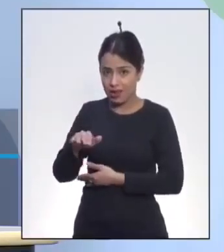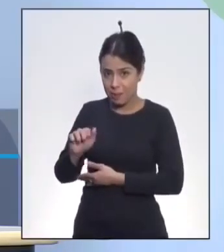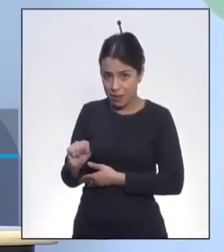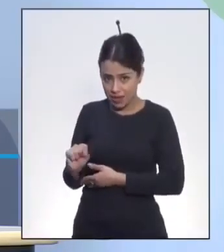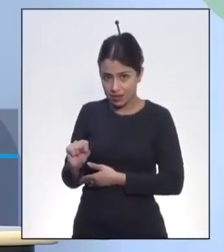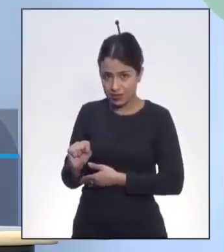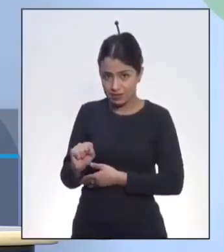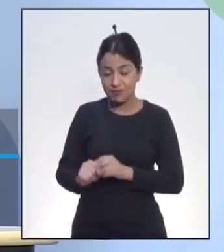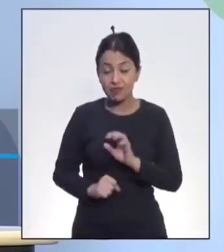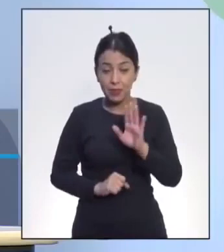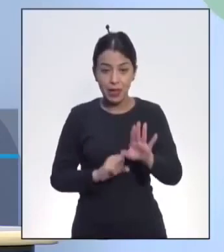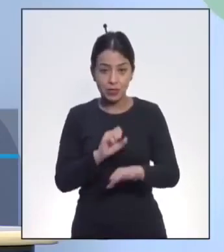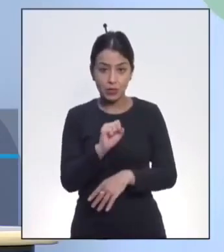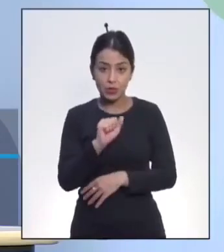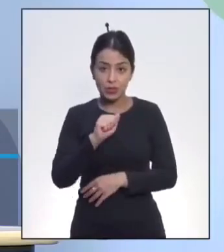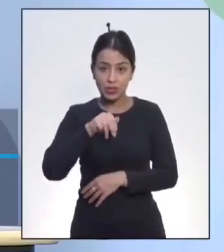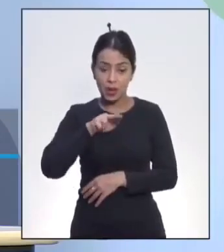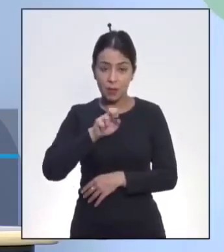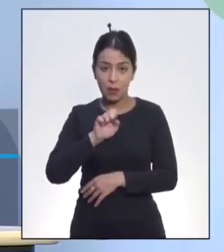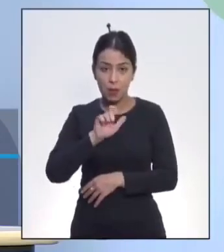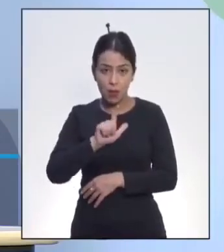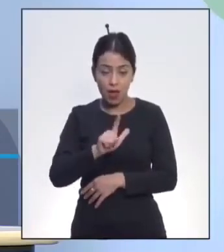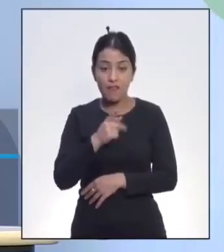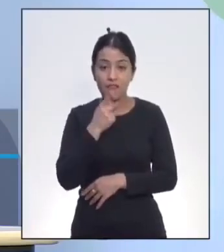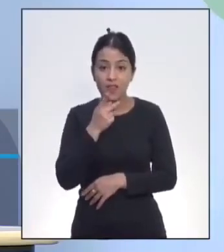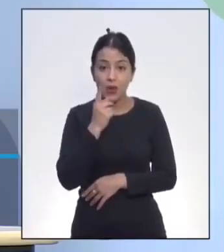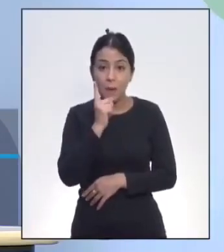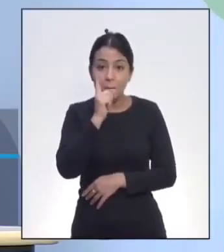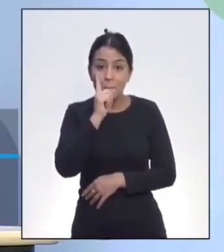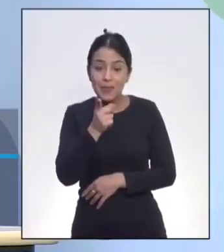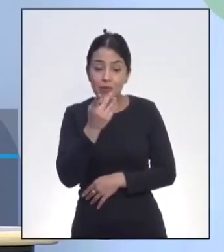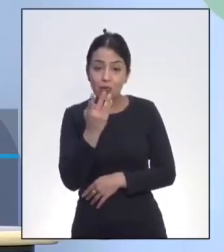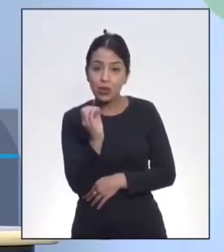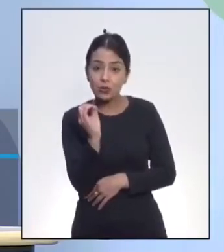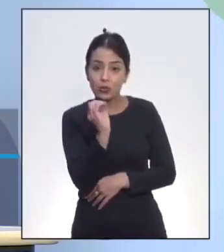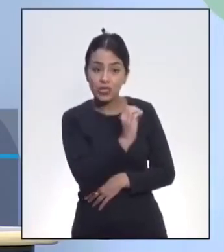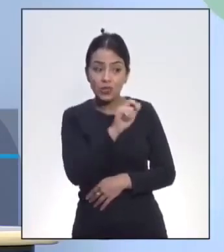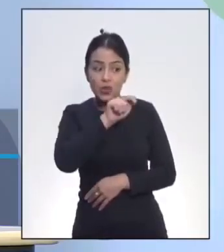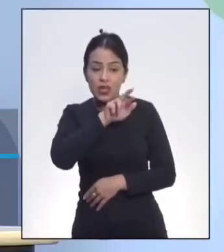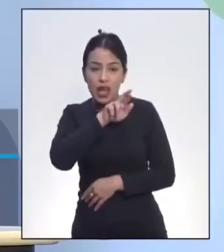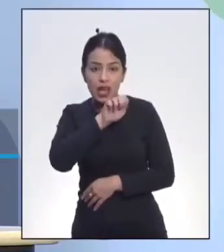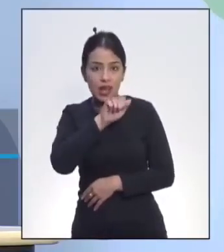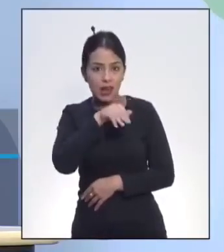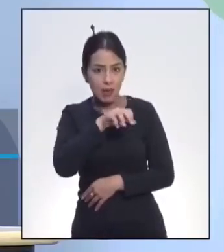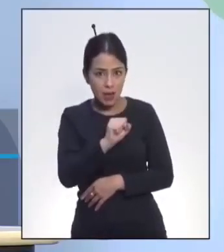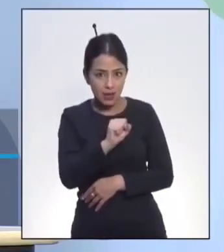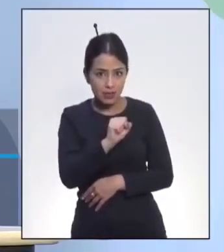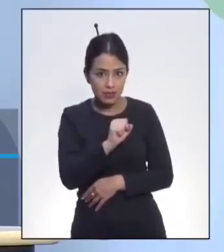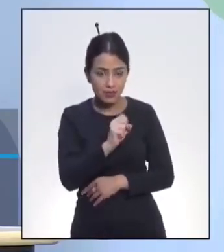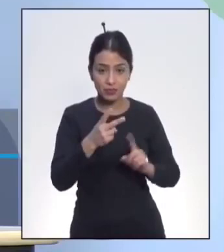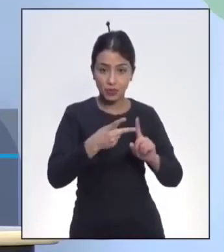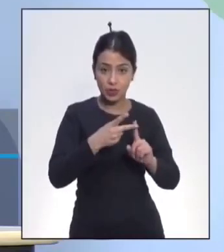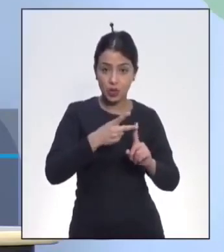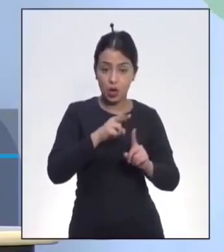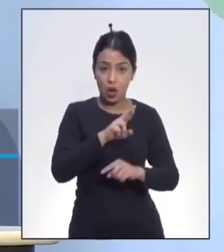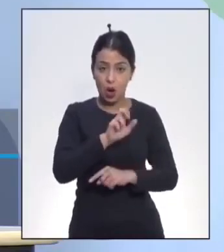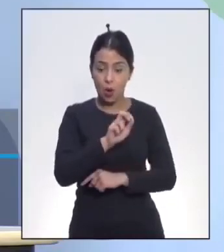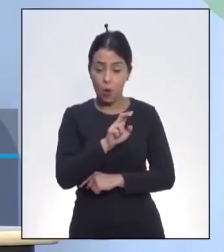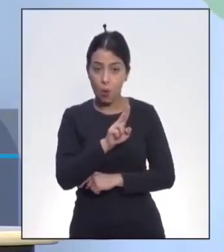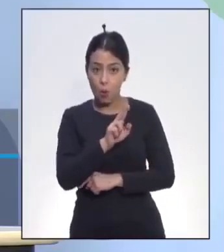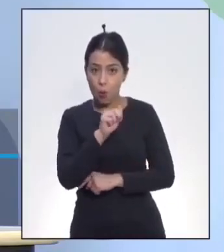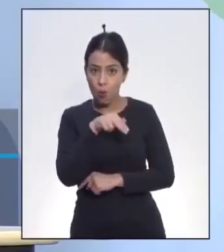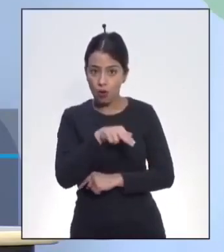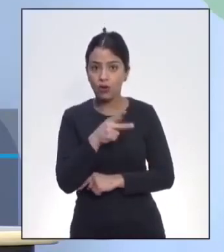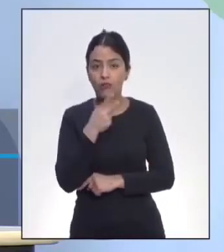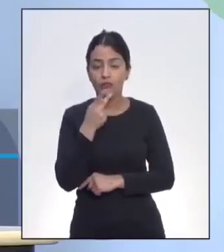o Samuel, ele disse que são 1.400 gramas. O Juan Dias disse que são